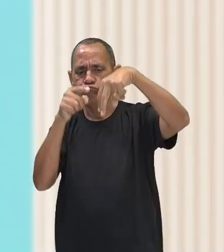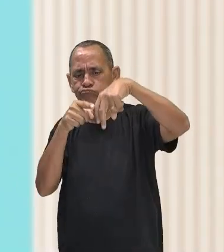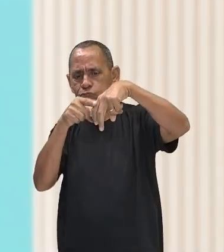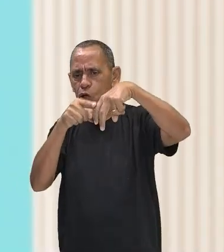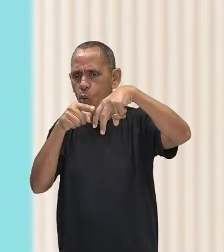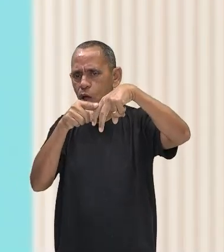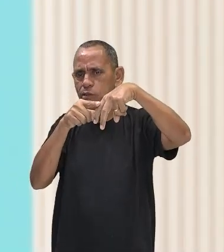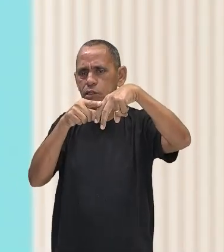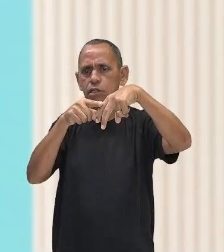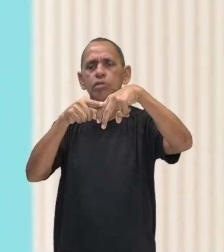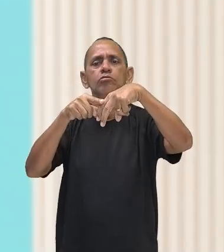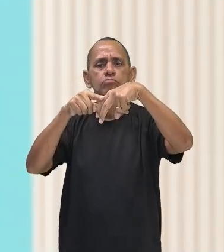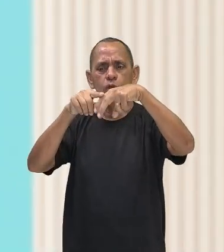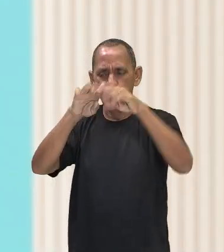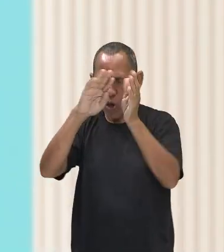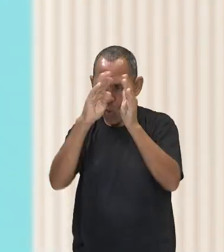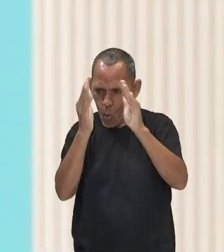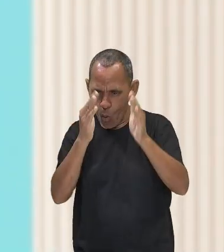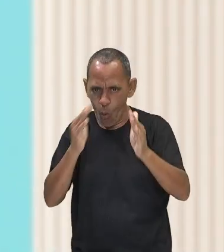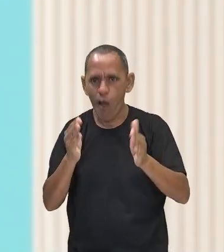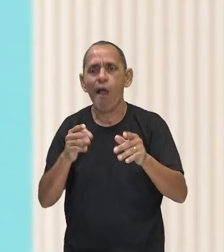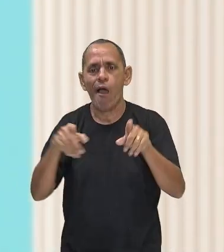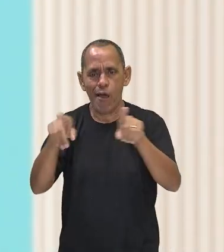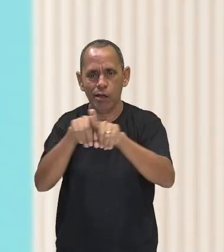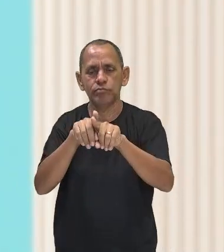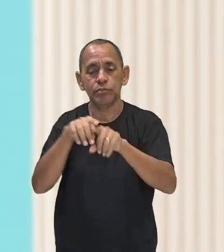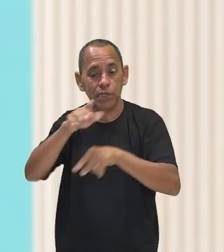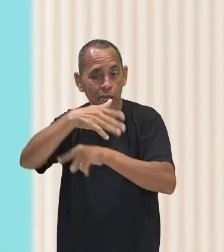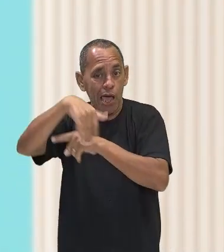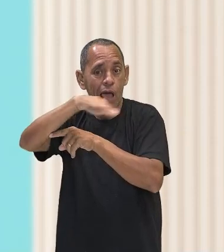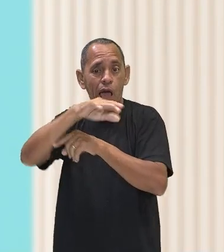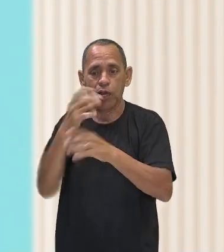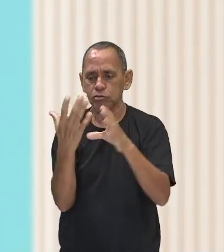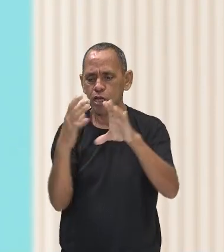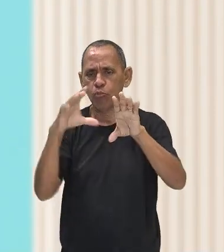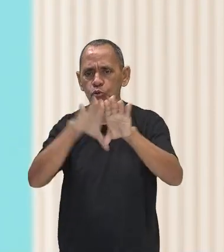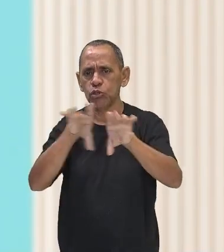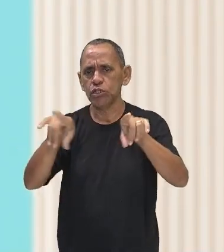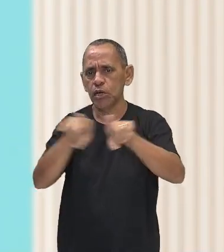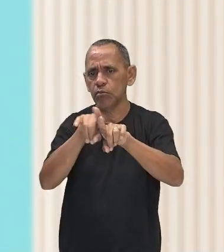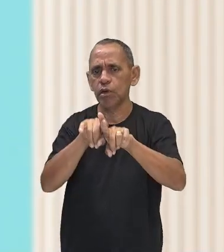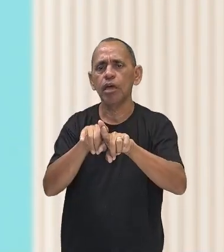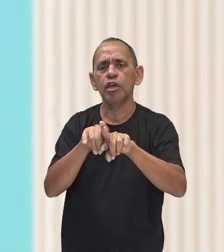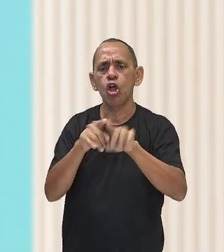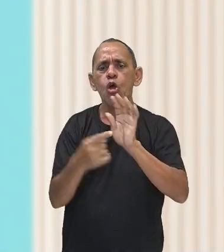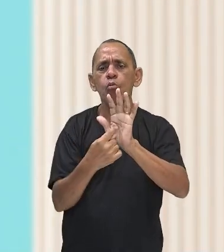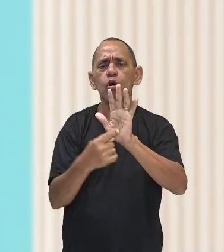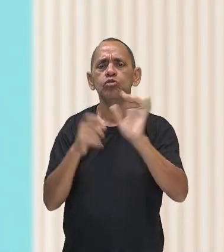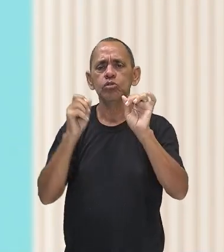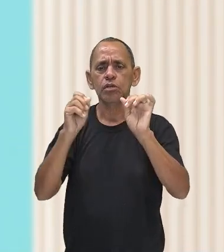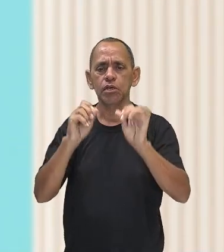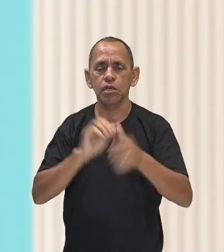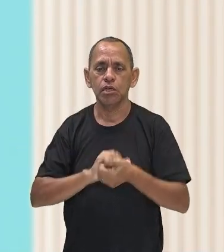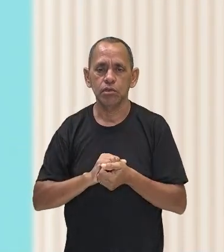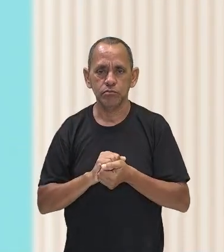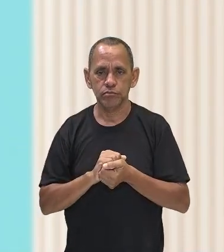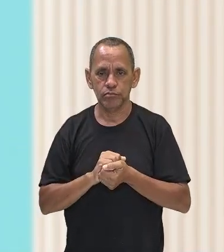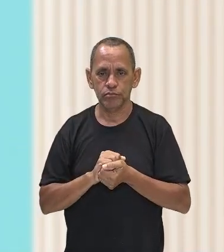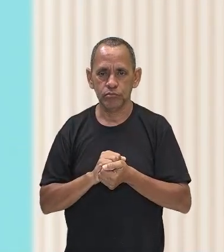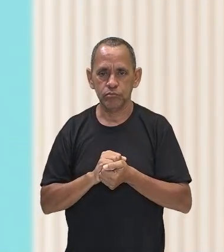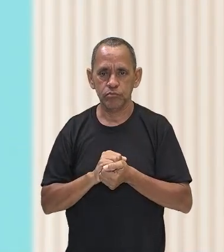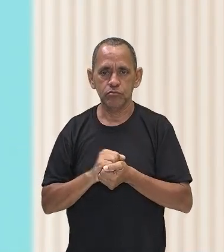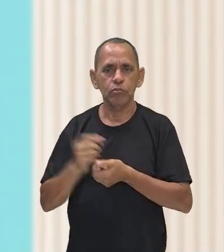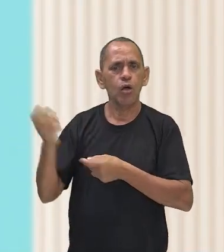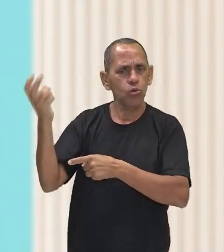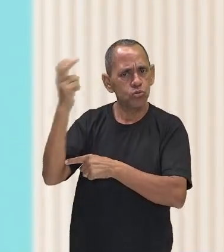movimento da da região glútea então isso daí se torna uma apropriação cultural então é